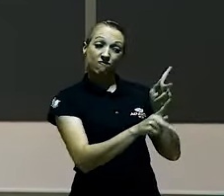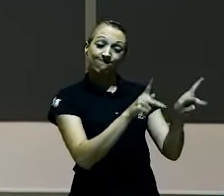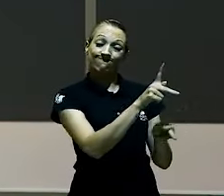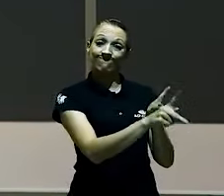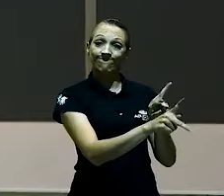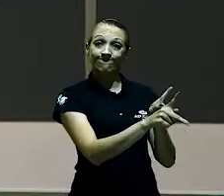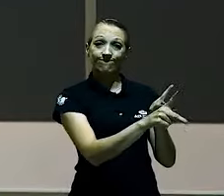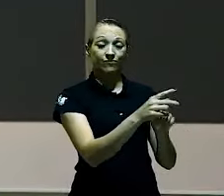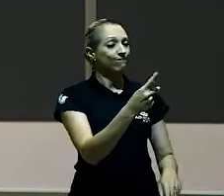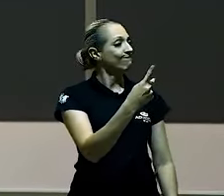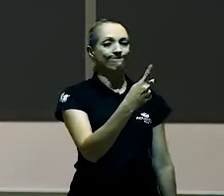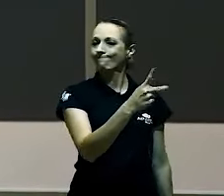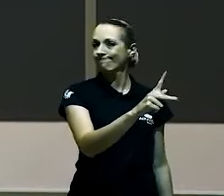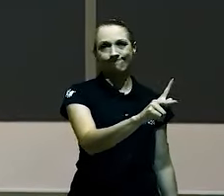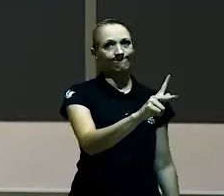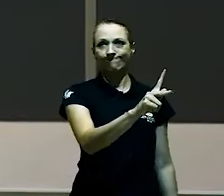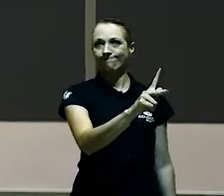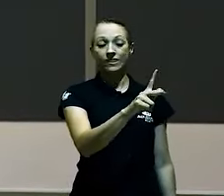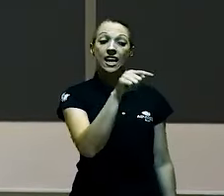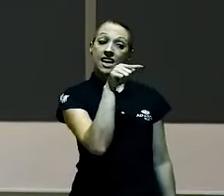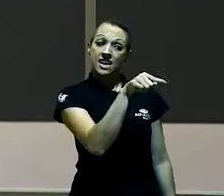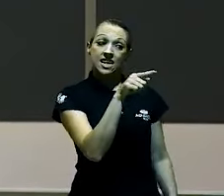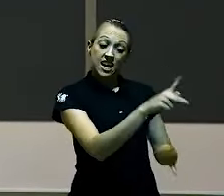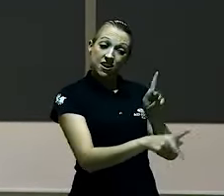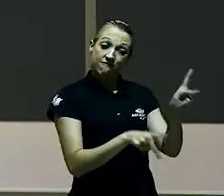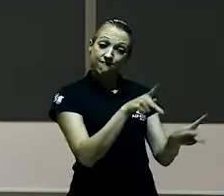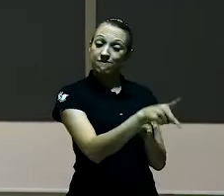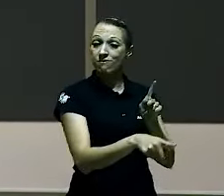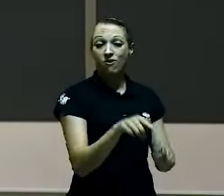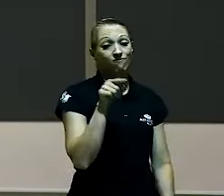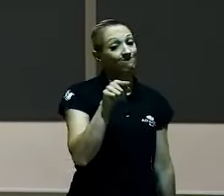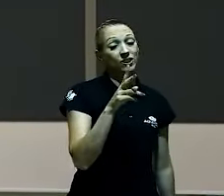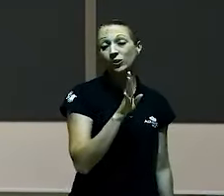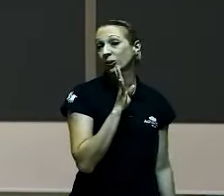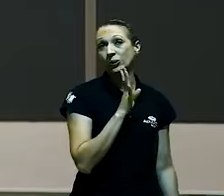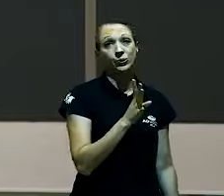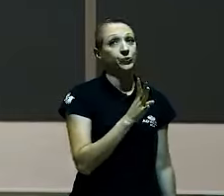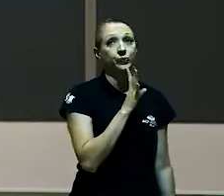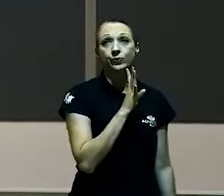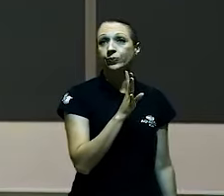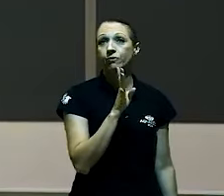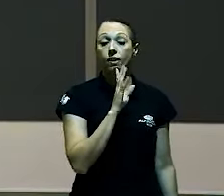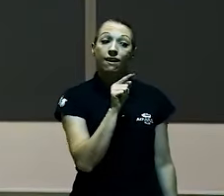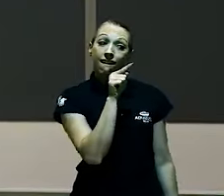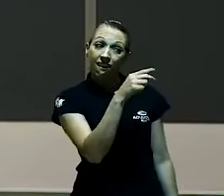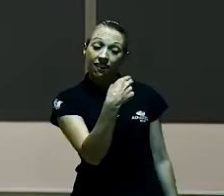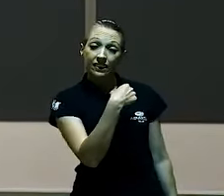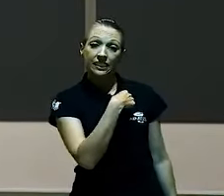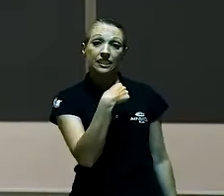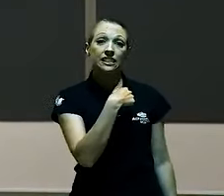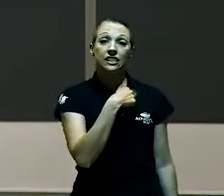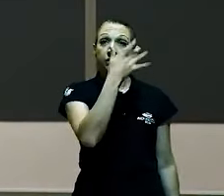uma nação que não me conhece. Eu estou te chamando para ir a uma nação onde eu não sou cultuado, reverenciado